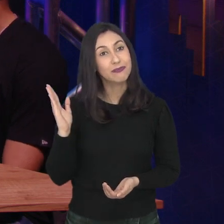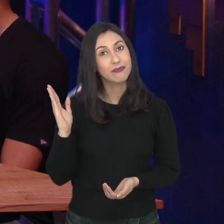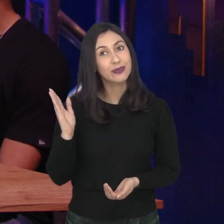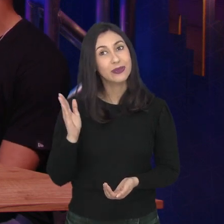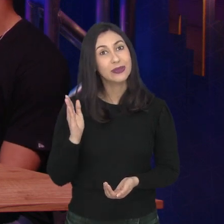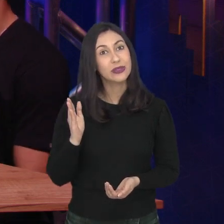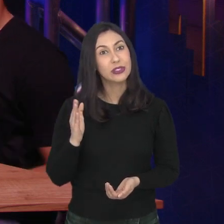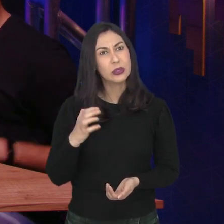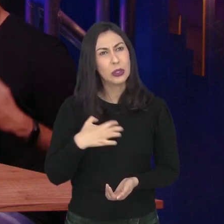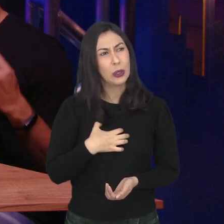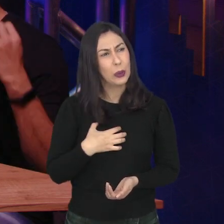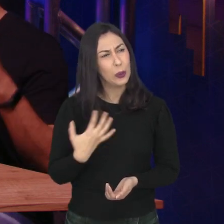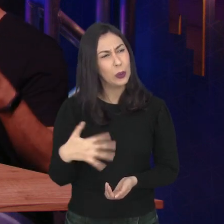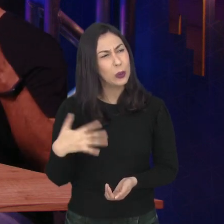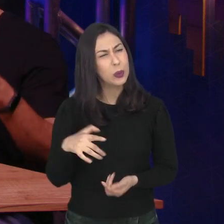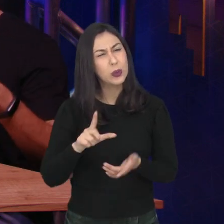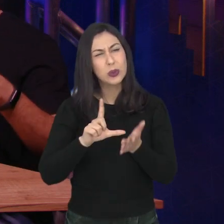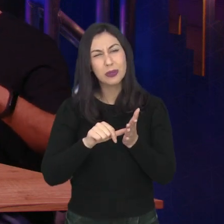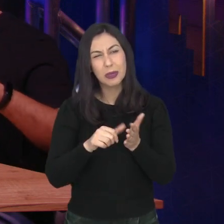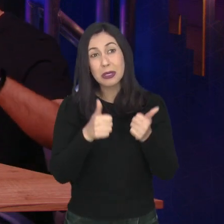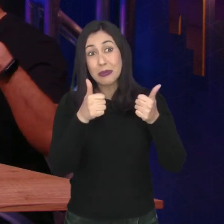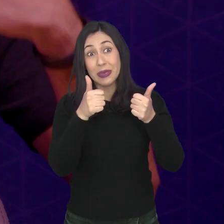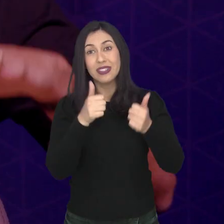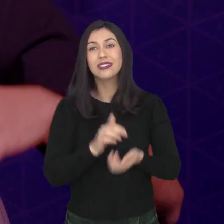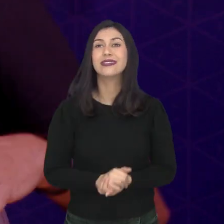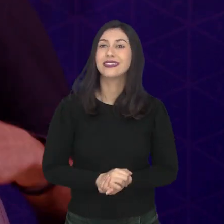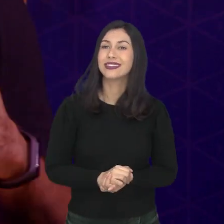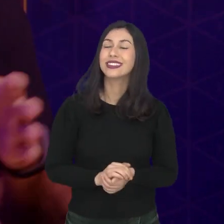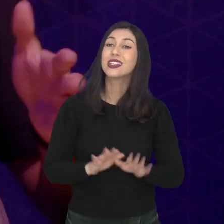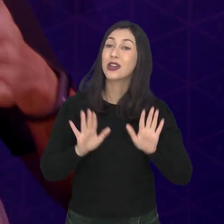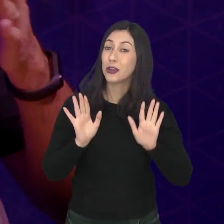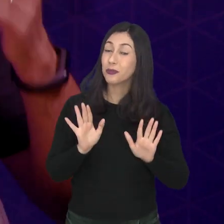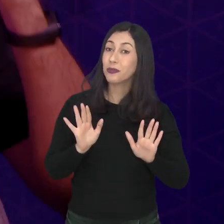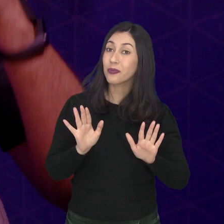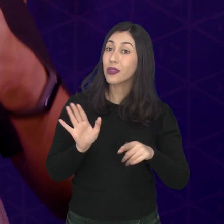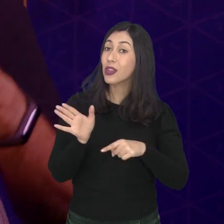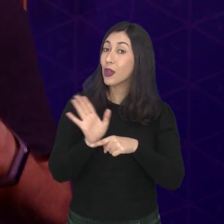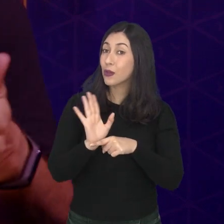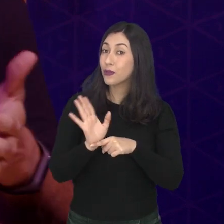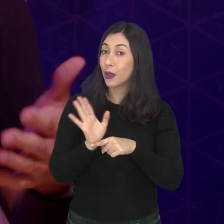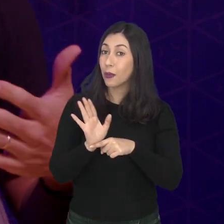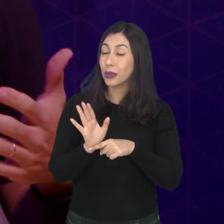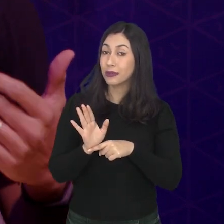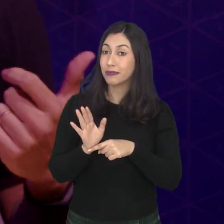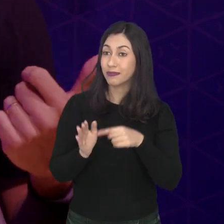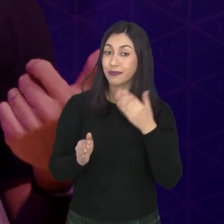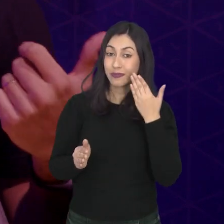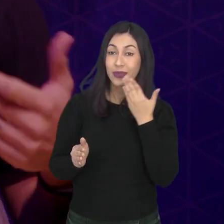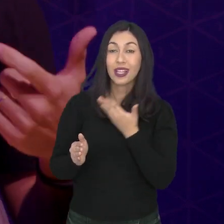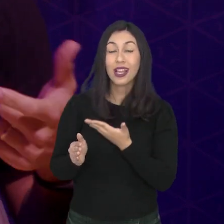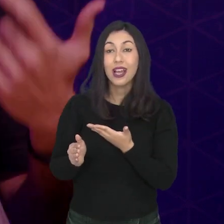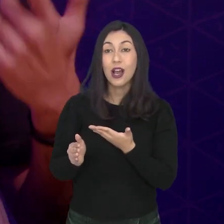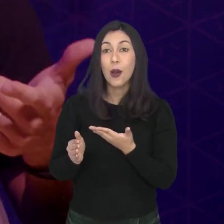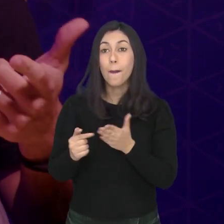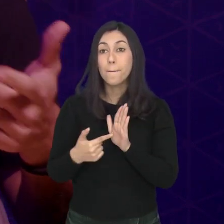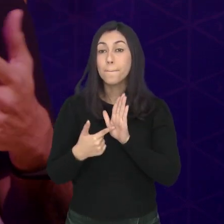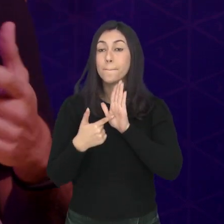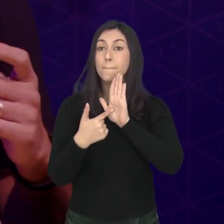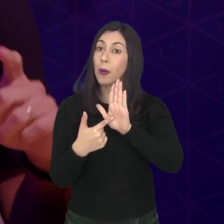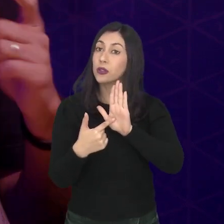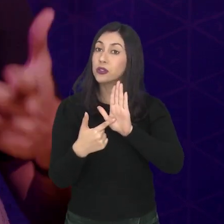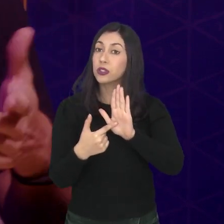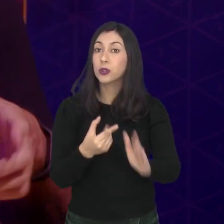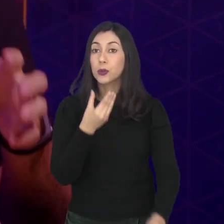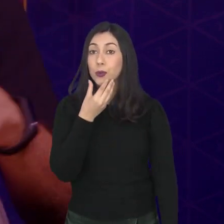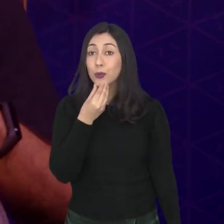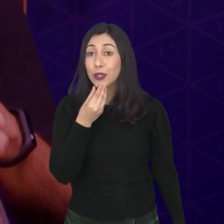mas depois te reconstrói. A Voz do Silêncio, a gente tá fazendo mal suspense, mas o filme é A Voz do Silêncio, que mostra